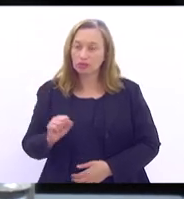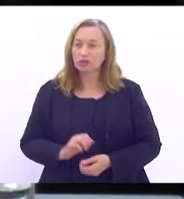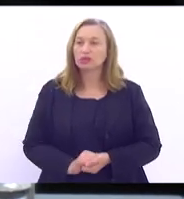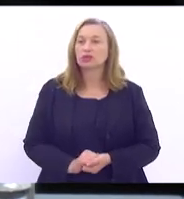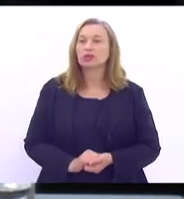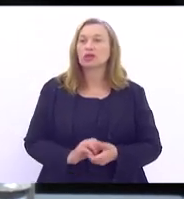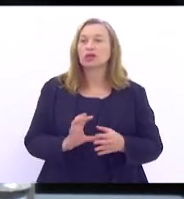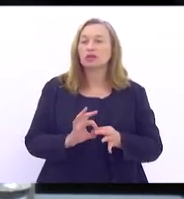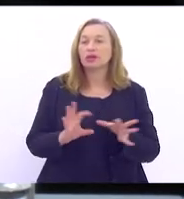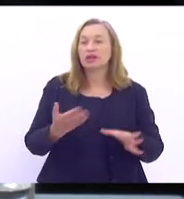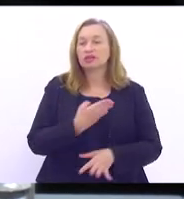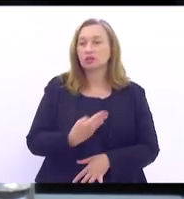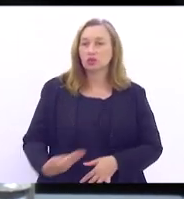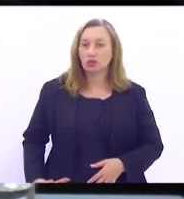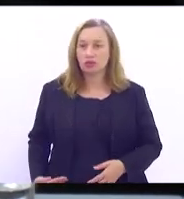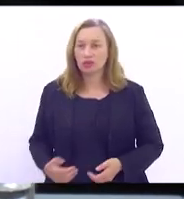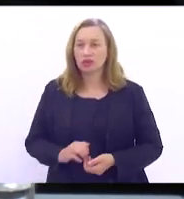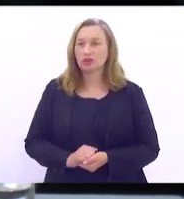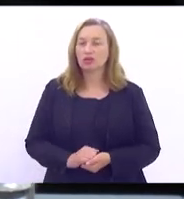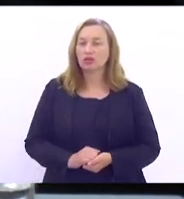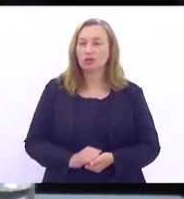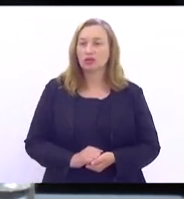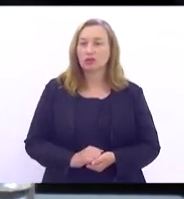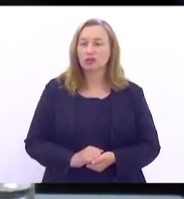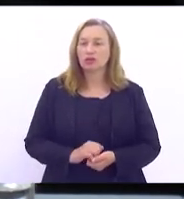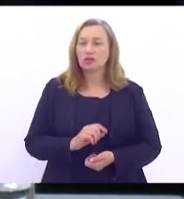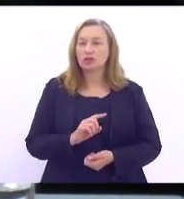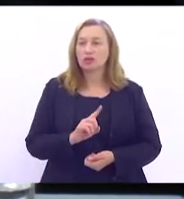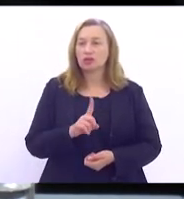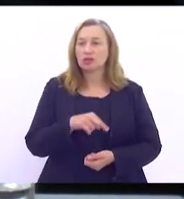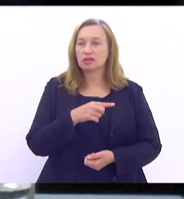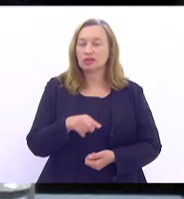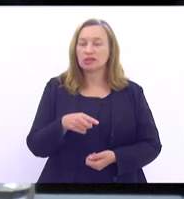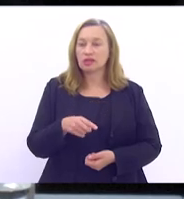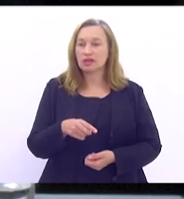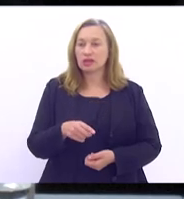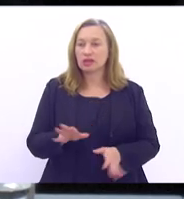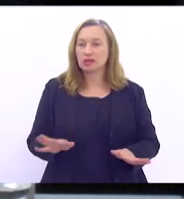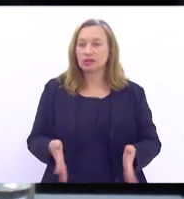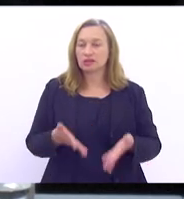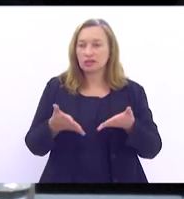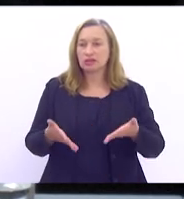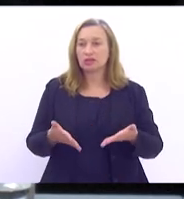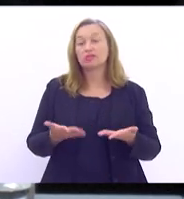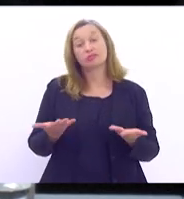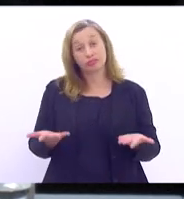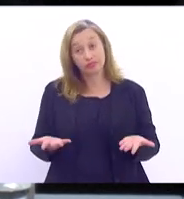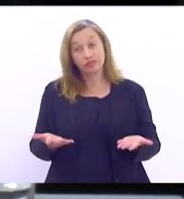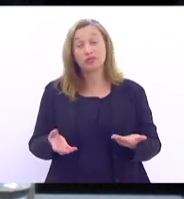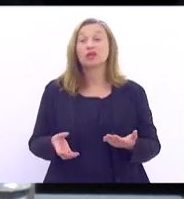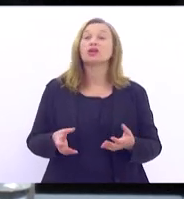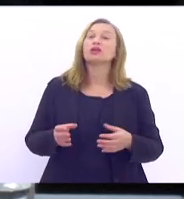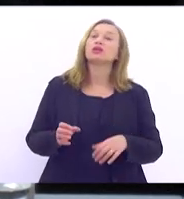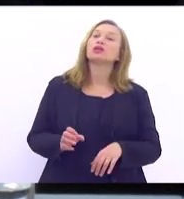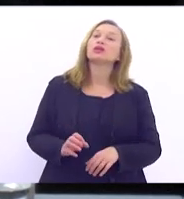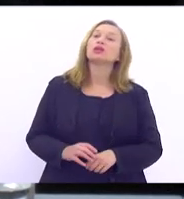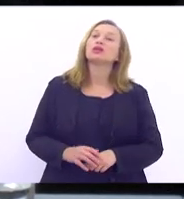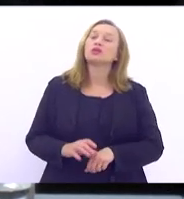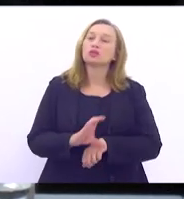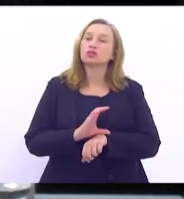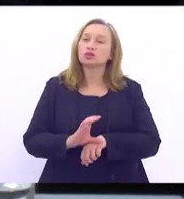sanção do governador corta o vício de iniciativa. Claro que esse dispositivo da Constituição do Estado